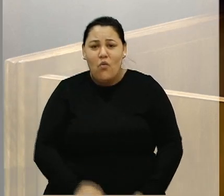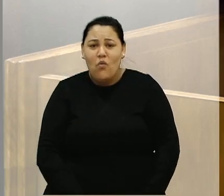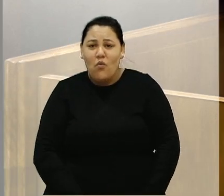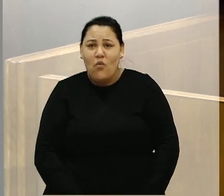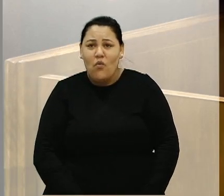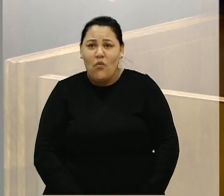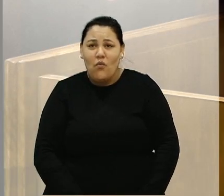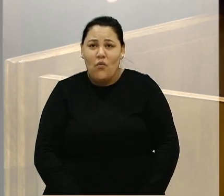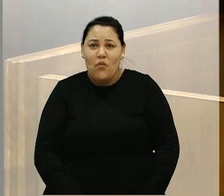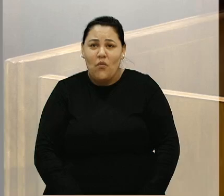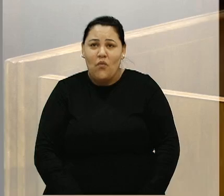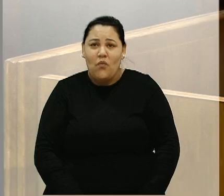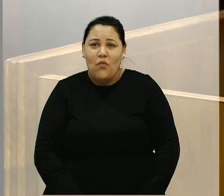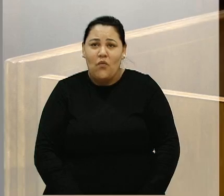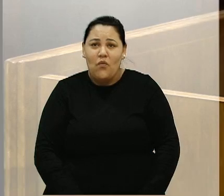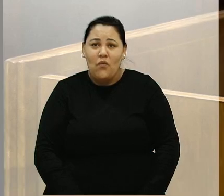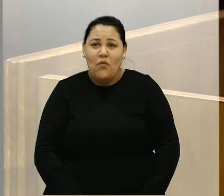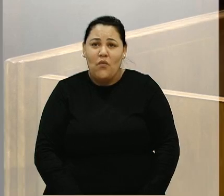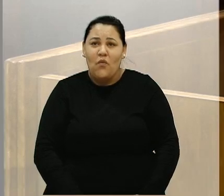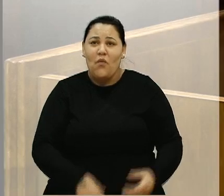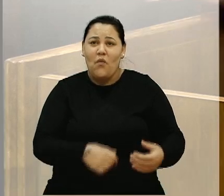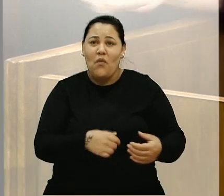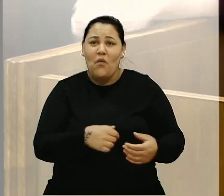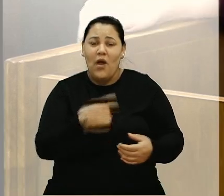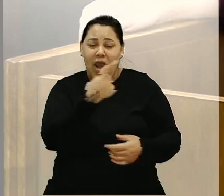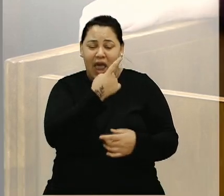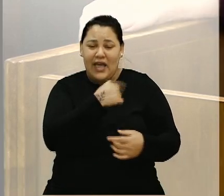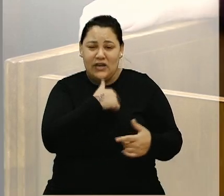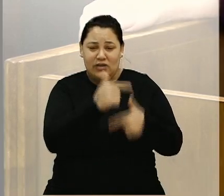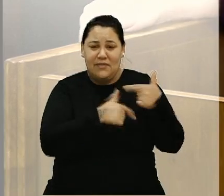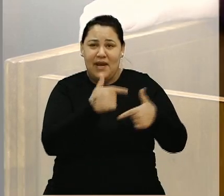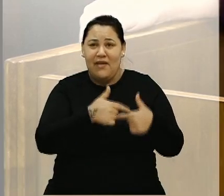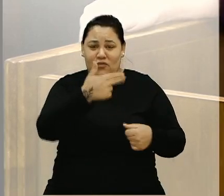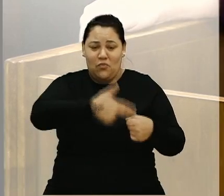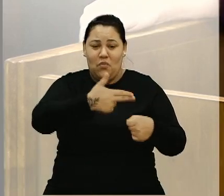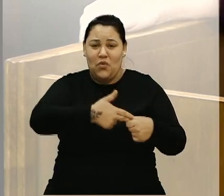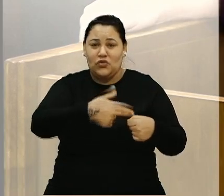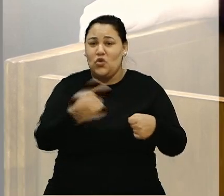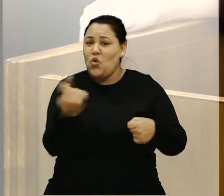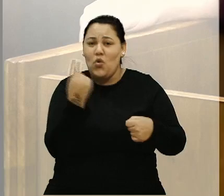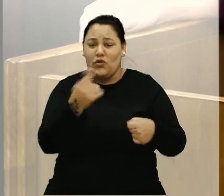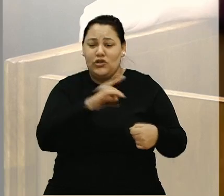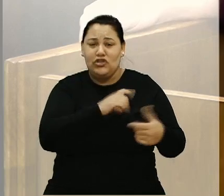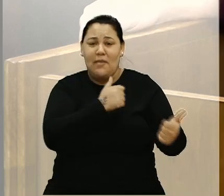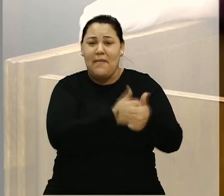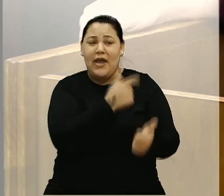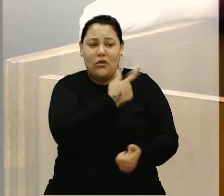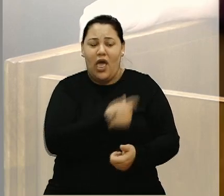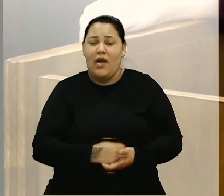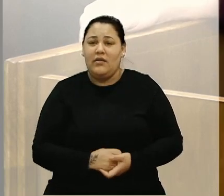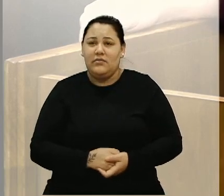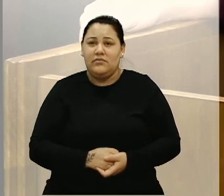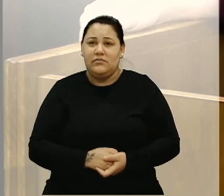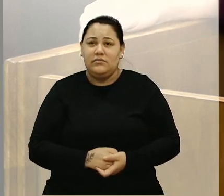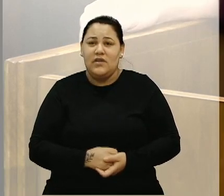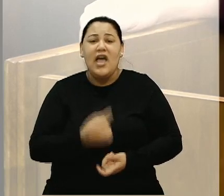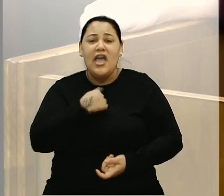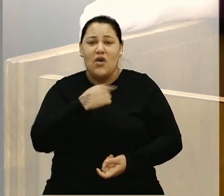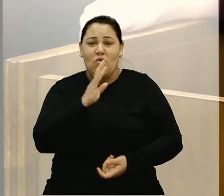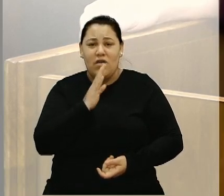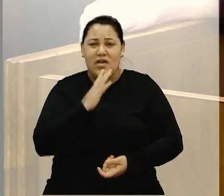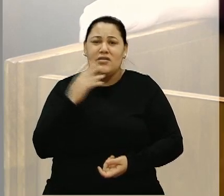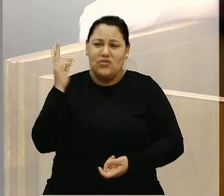Tá? Que abastecia o carro do pessoal lá que eu trabalhava de frentista no único posto que tinha perto lá. Então eu conheço a